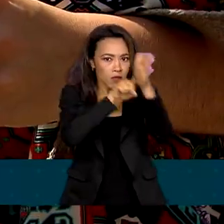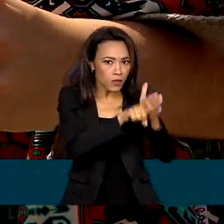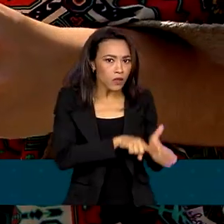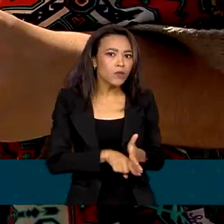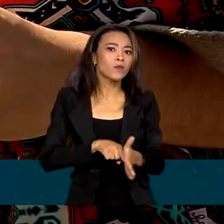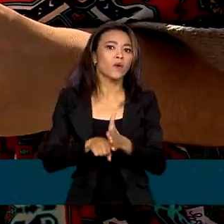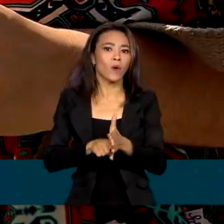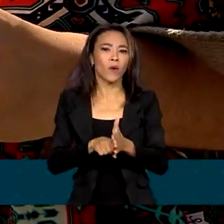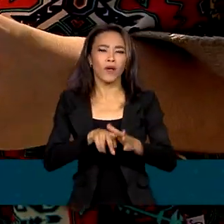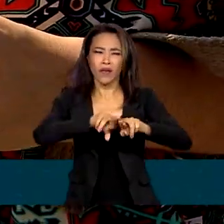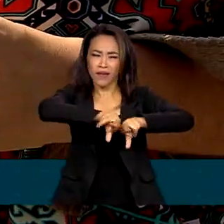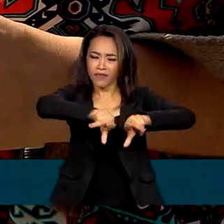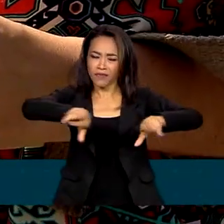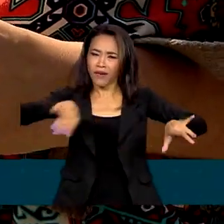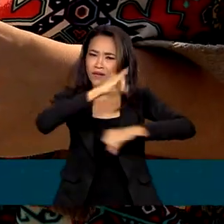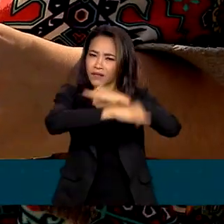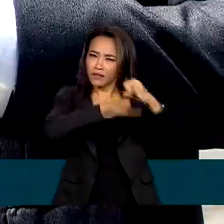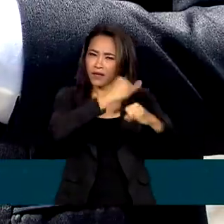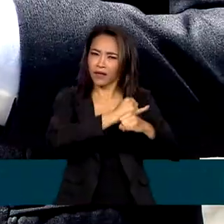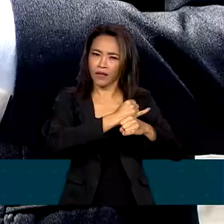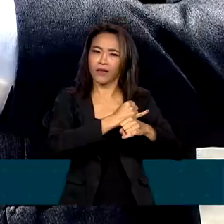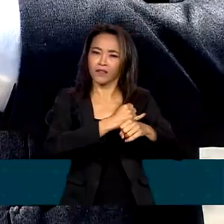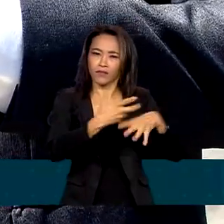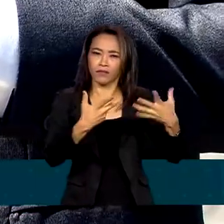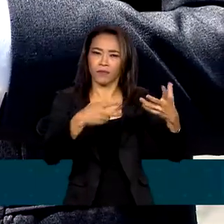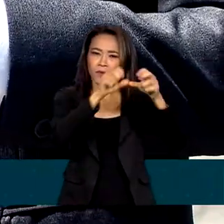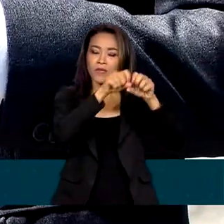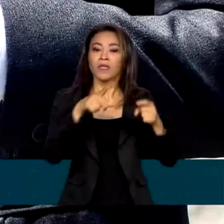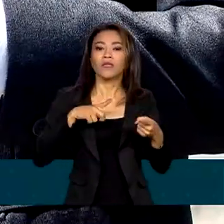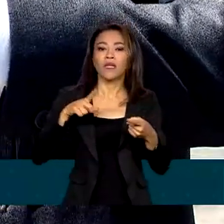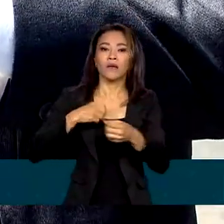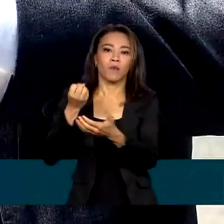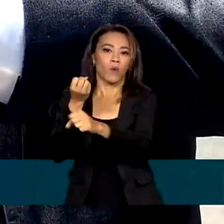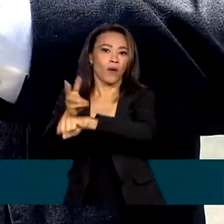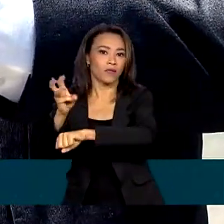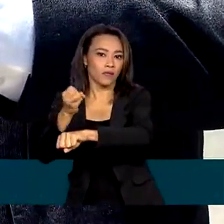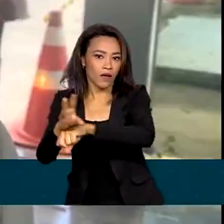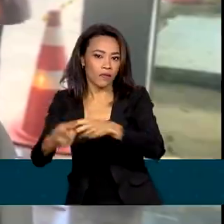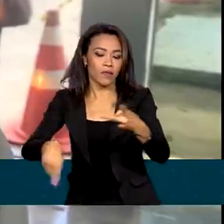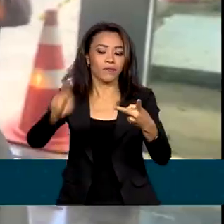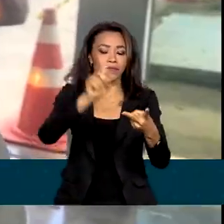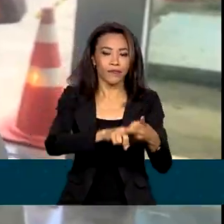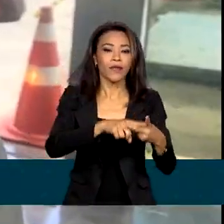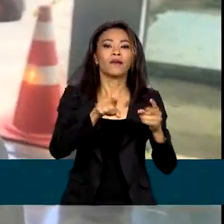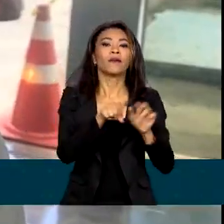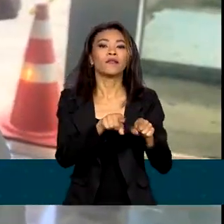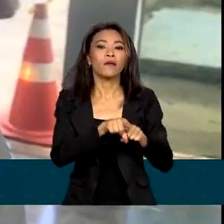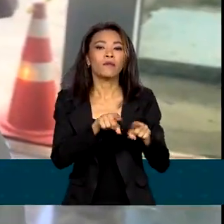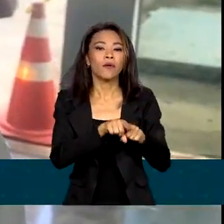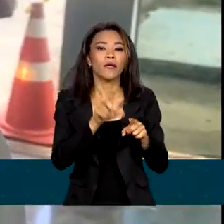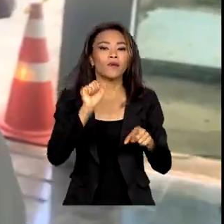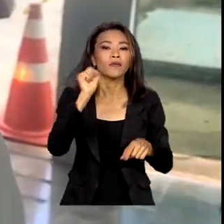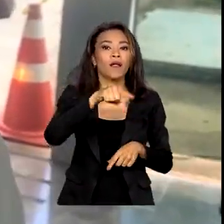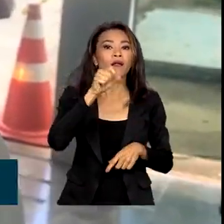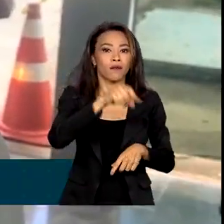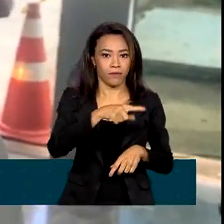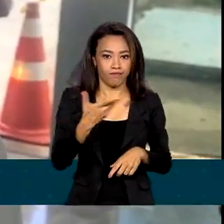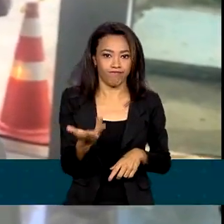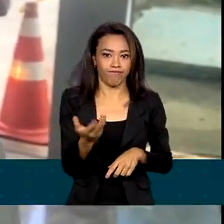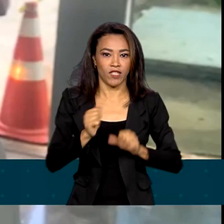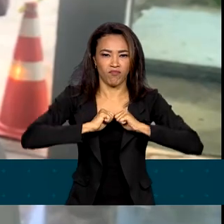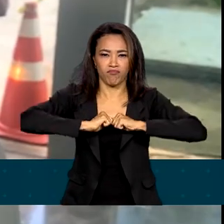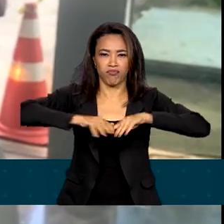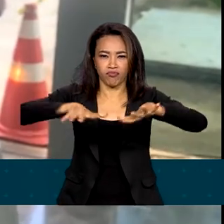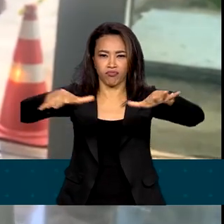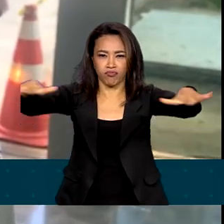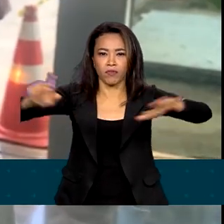diferentes plataformas. Entre elas, se destacaram o WhatsApp e o Telegram. Cheque as informações. Nós temos